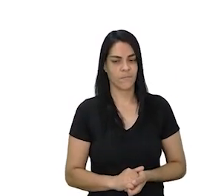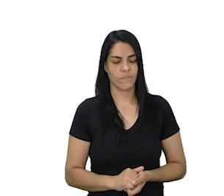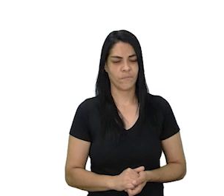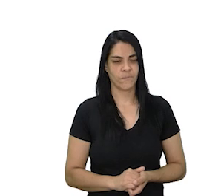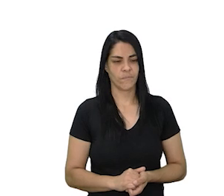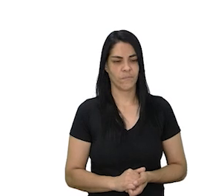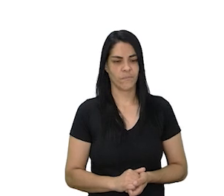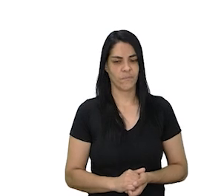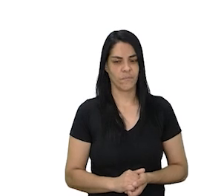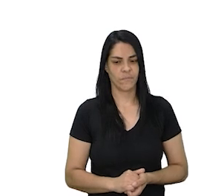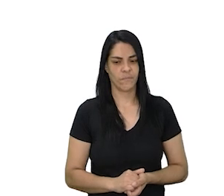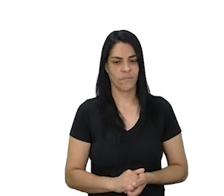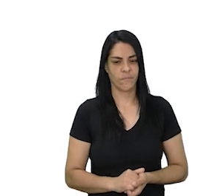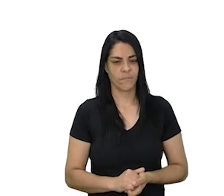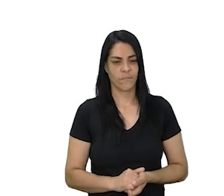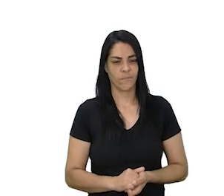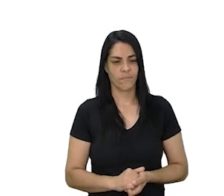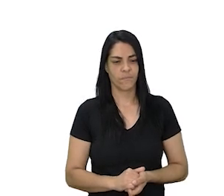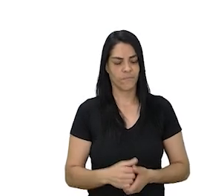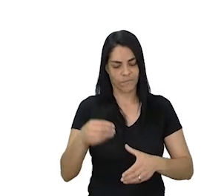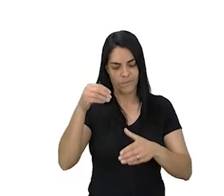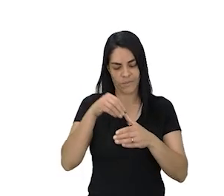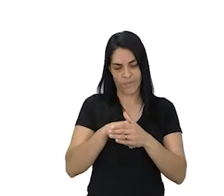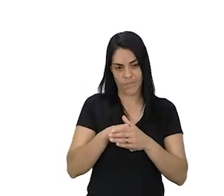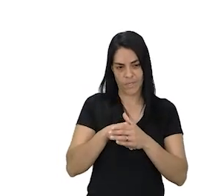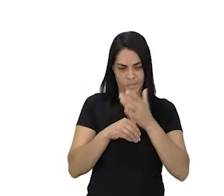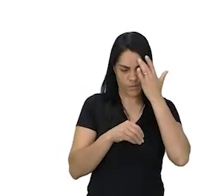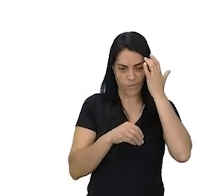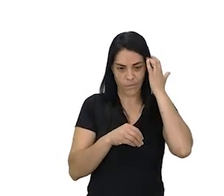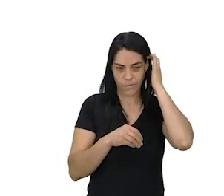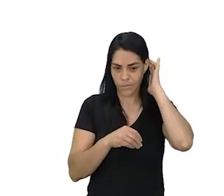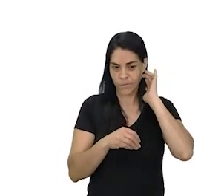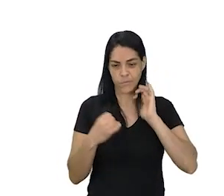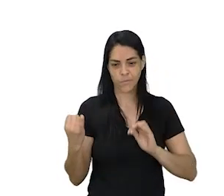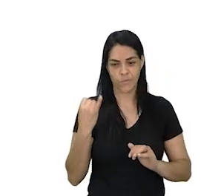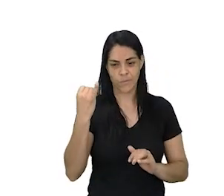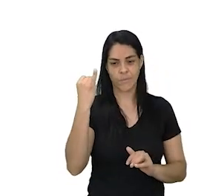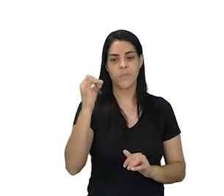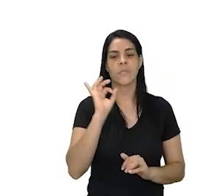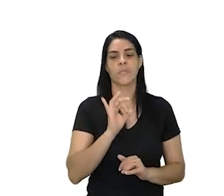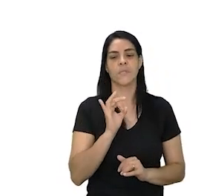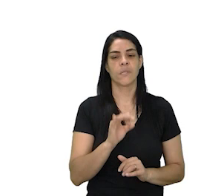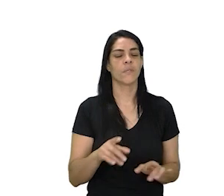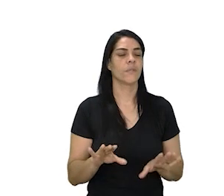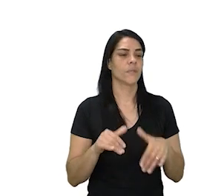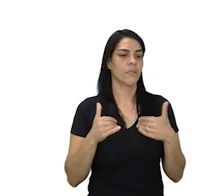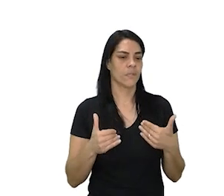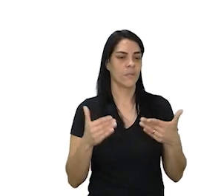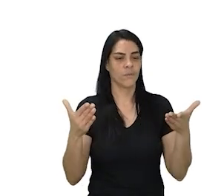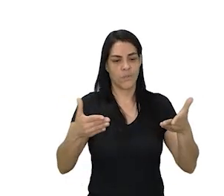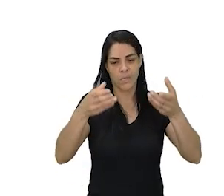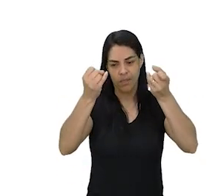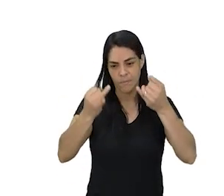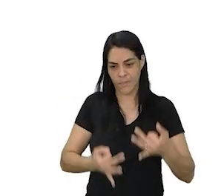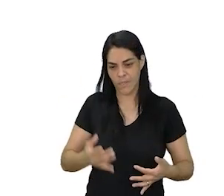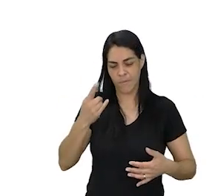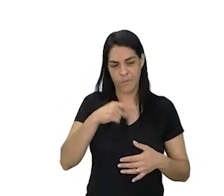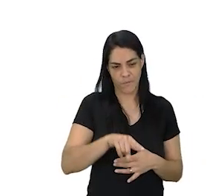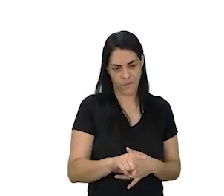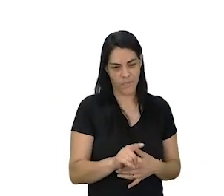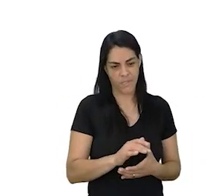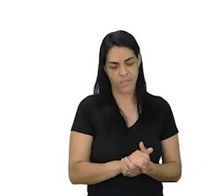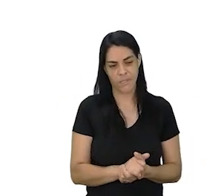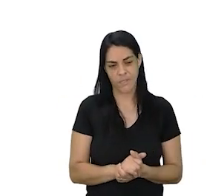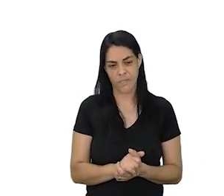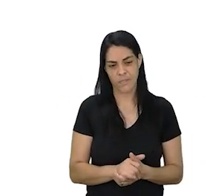está, no fundo, dentro desse aspecto que é fundamental, tá? Então, como eu disse para vocês, a partir